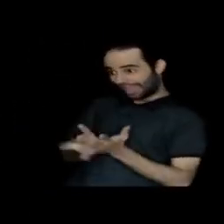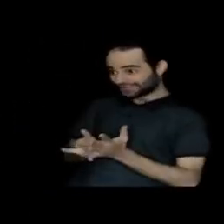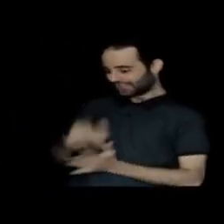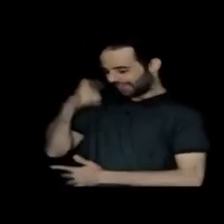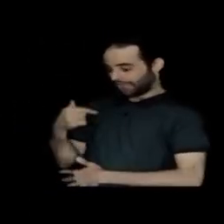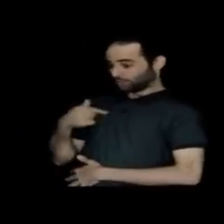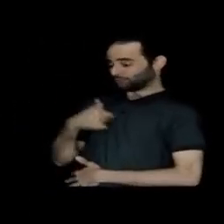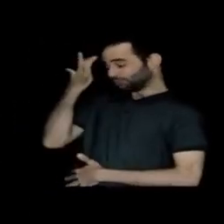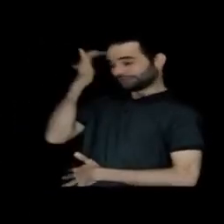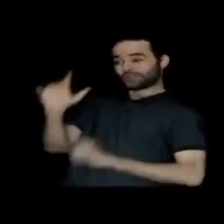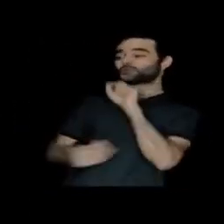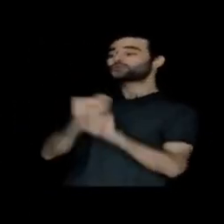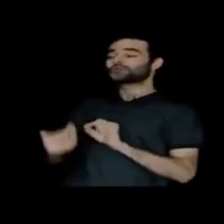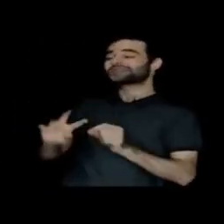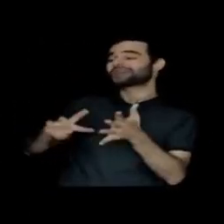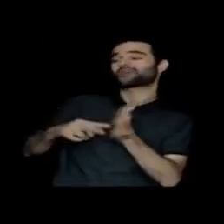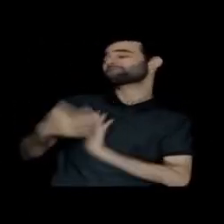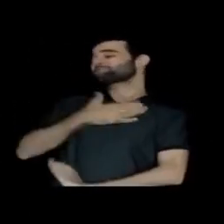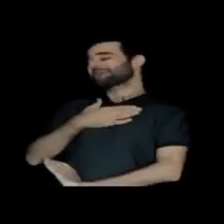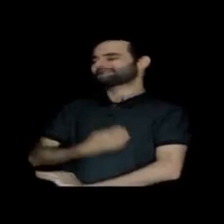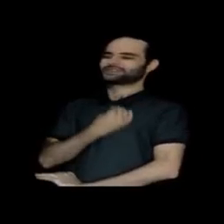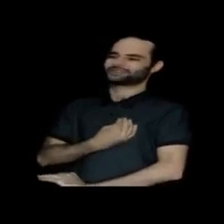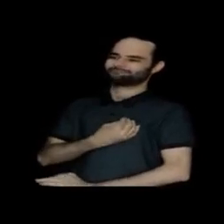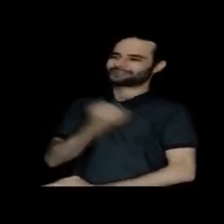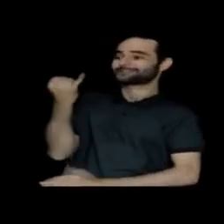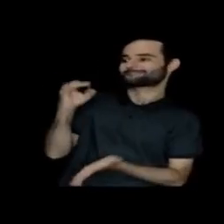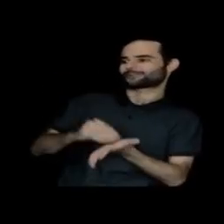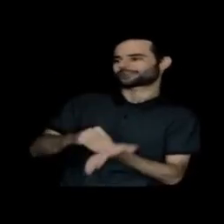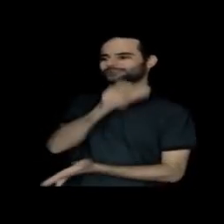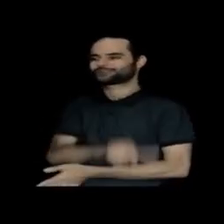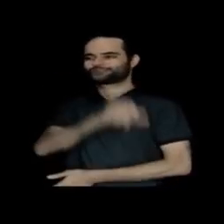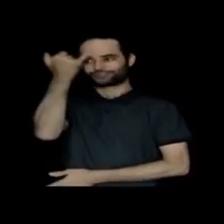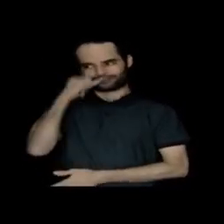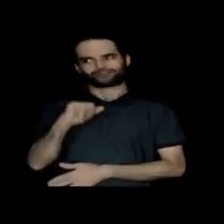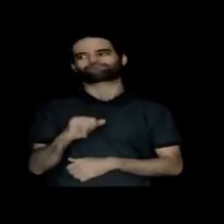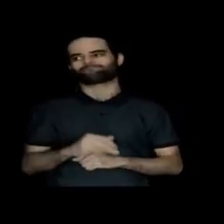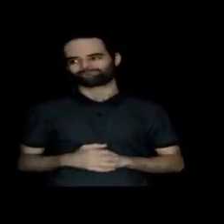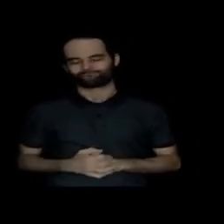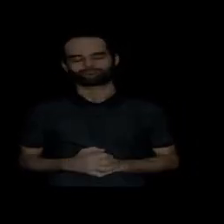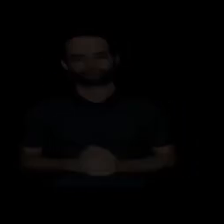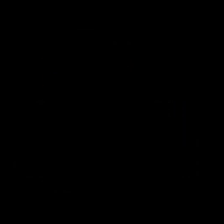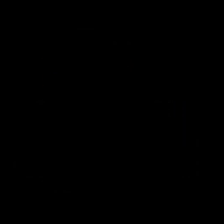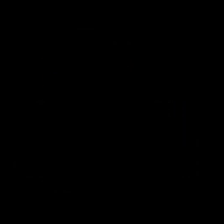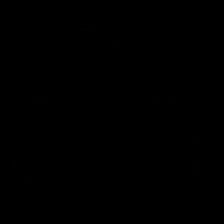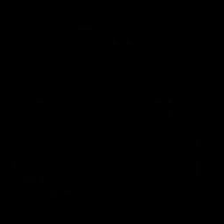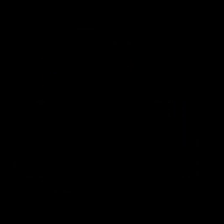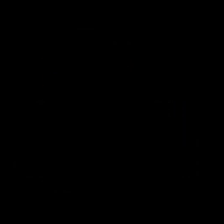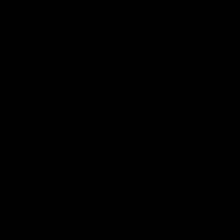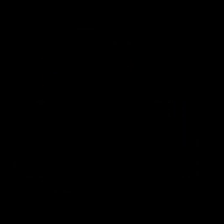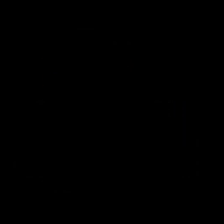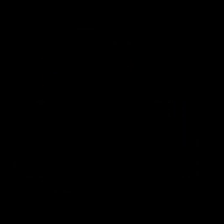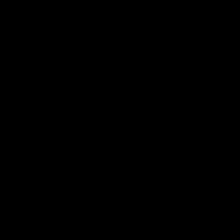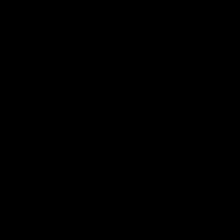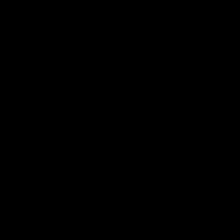Na verdade, eu não sei o que seria de mim se não fosse Janine. No passado, minha mãe, Samara, se